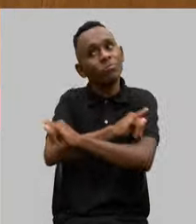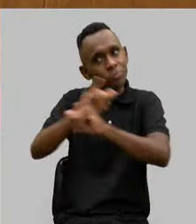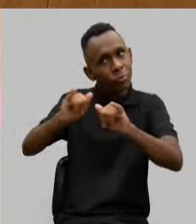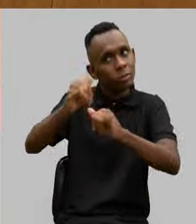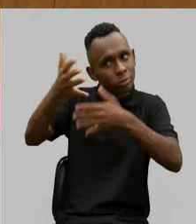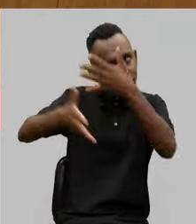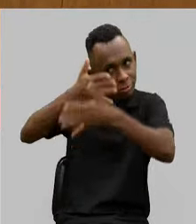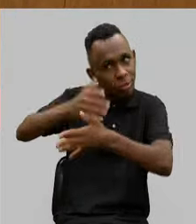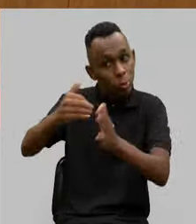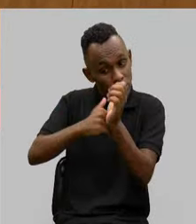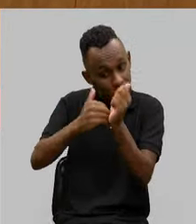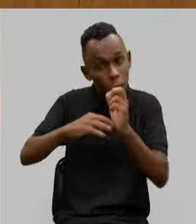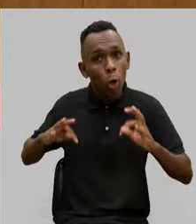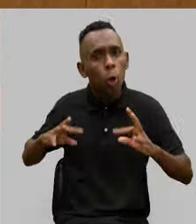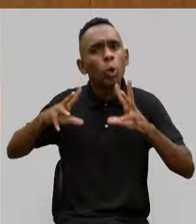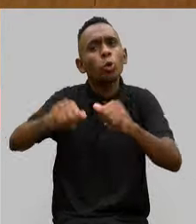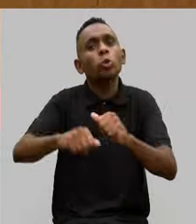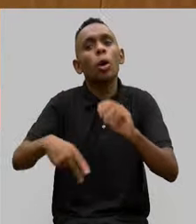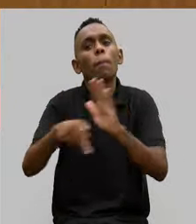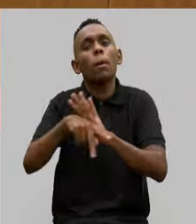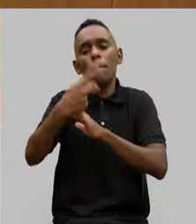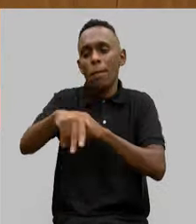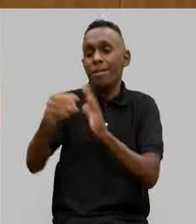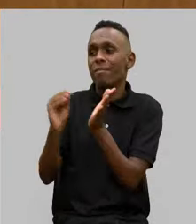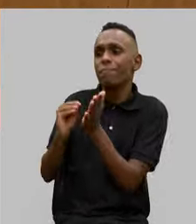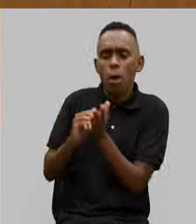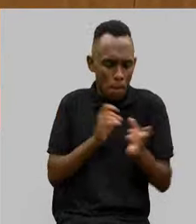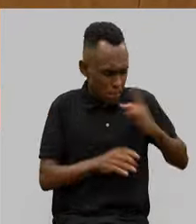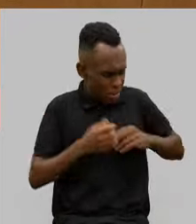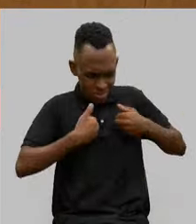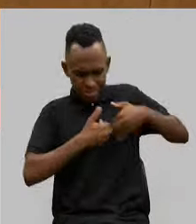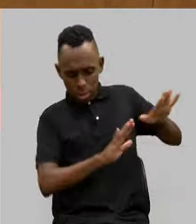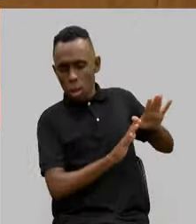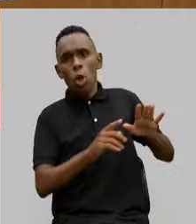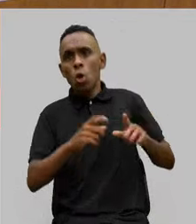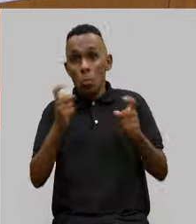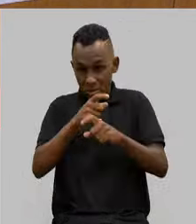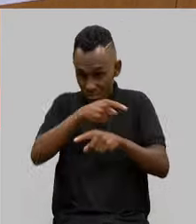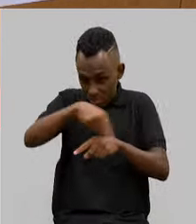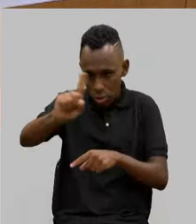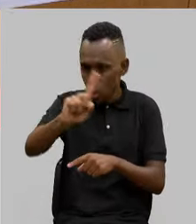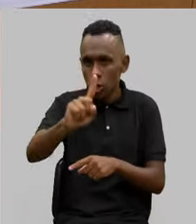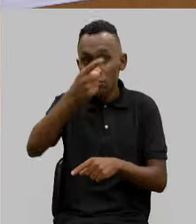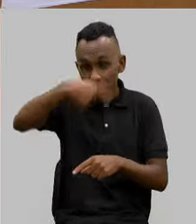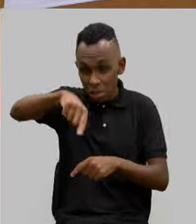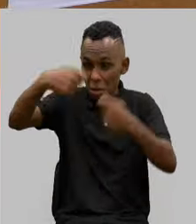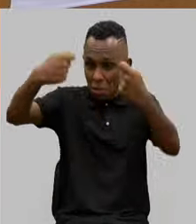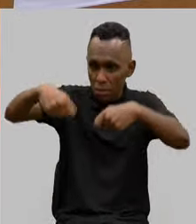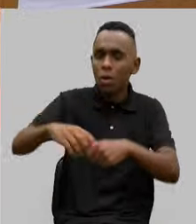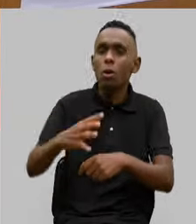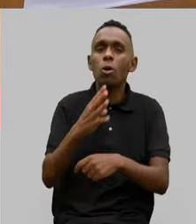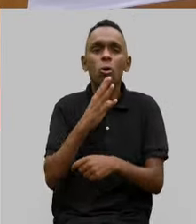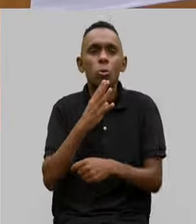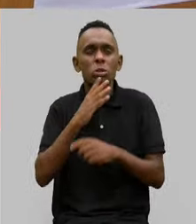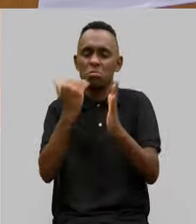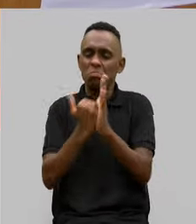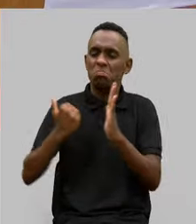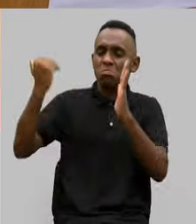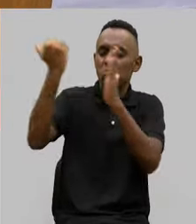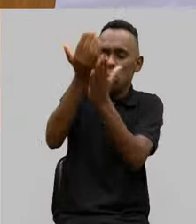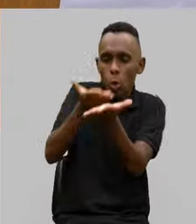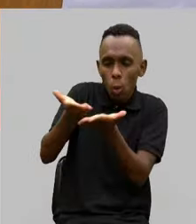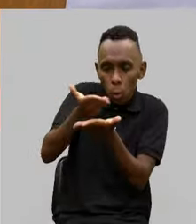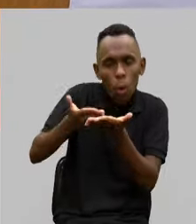segredo isso tudo aí é feito pela falta de medo porque eu não vou mentir para você mas você precisa conhecer a potência terapêutica